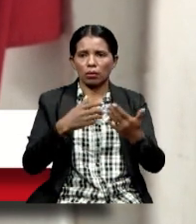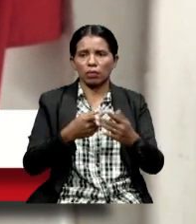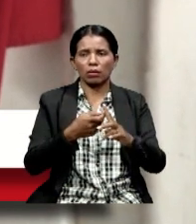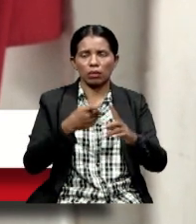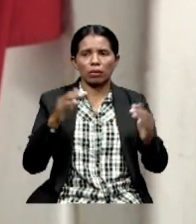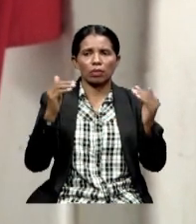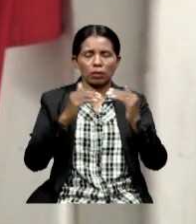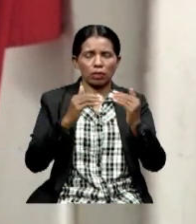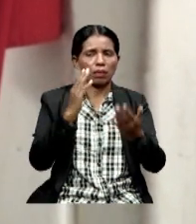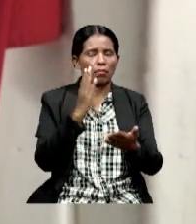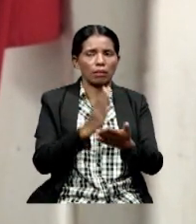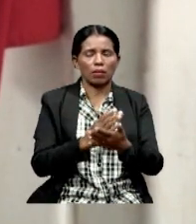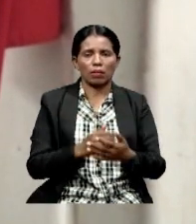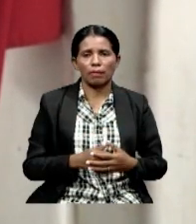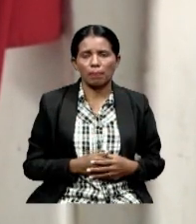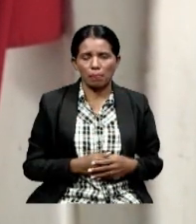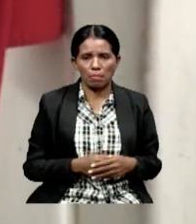muito tarabando ida, portanto,